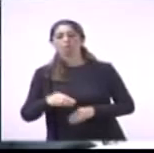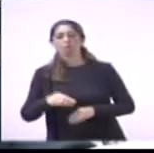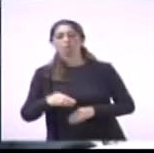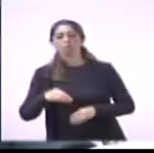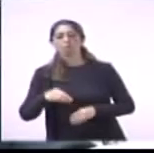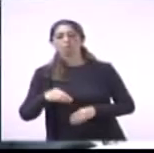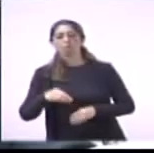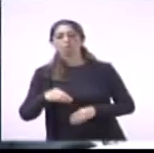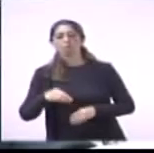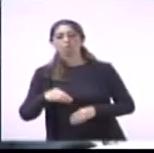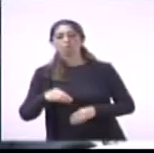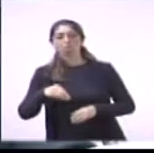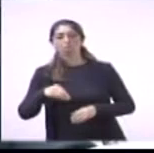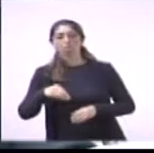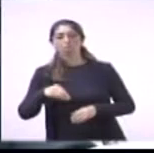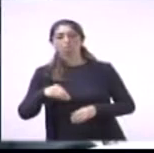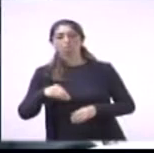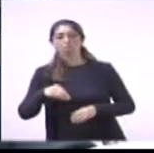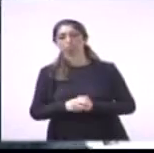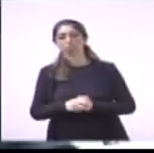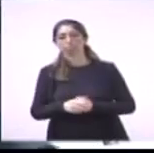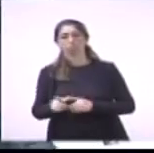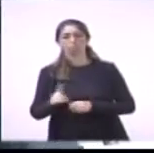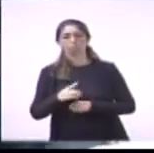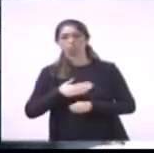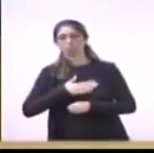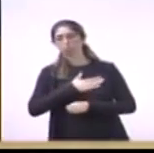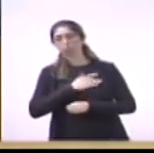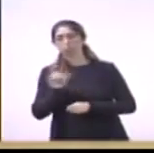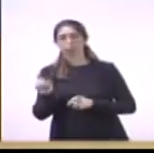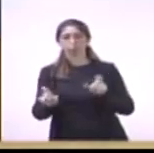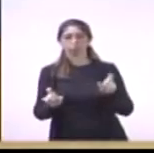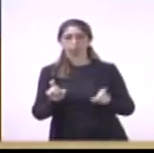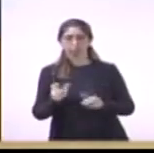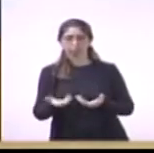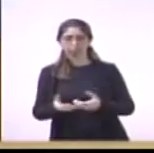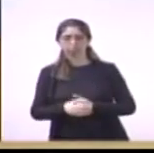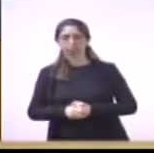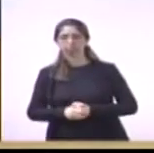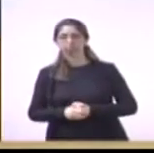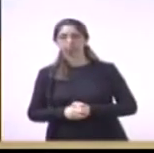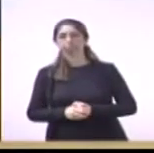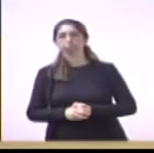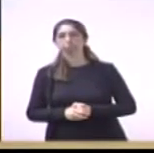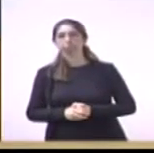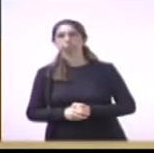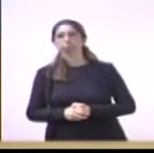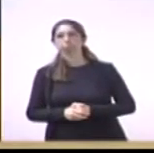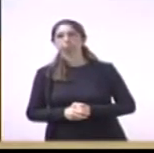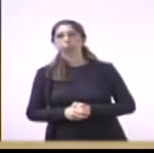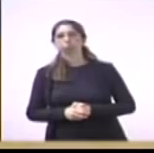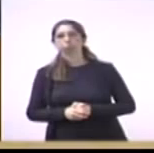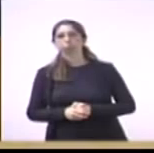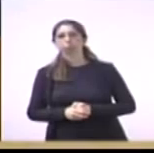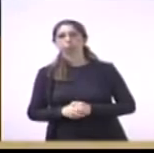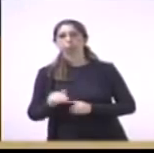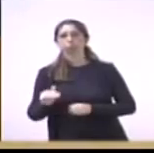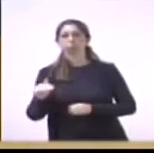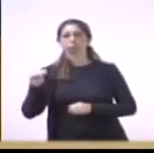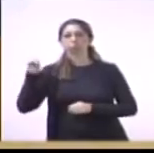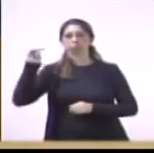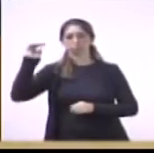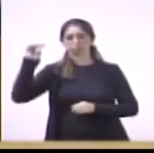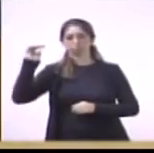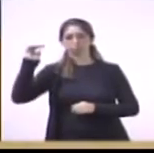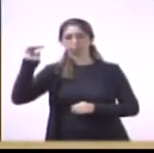plano, e não pela ideologia. Muito obrigado. Com a palavra, o vereador João Monta.